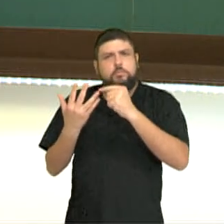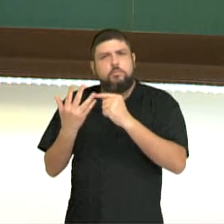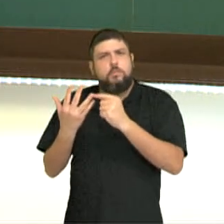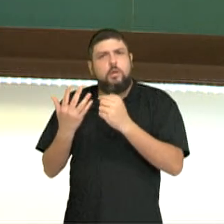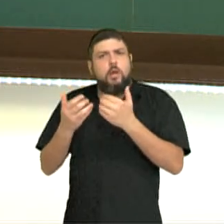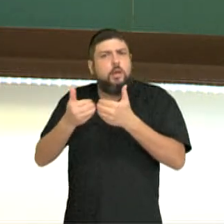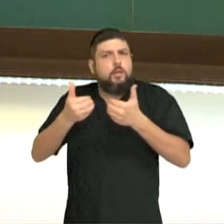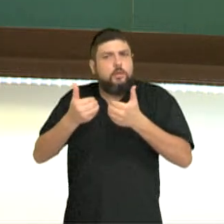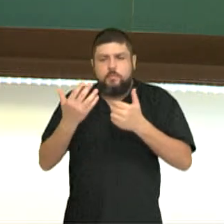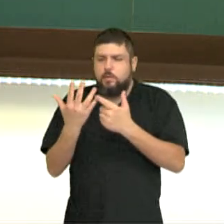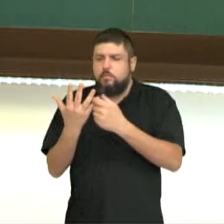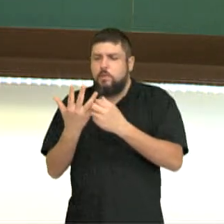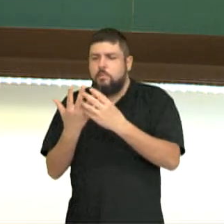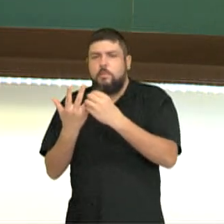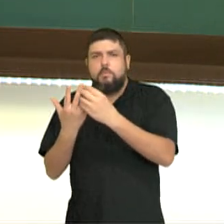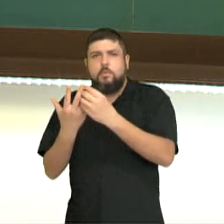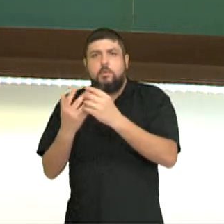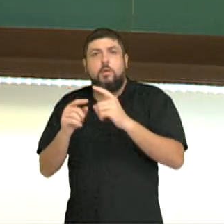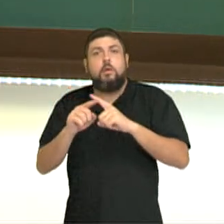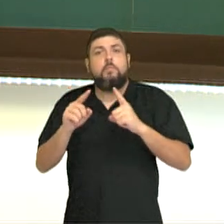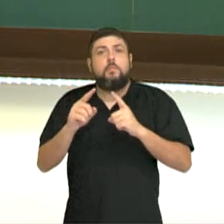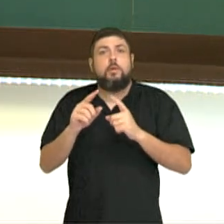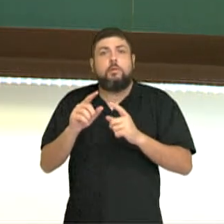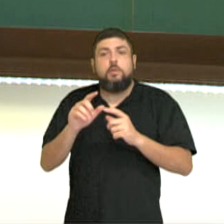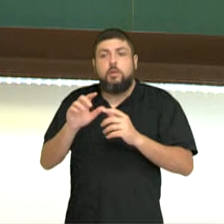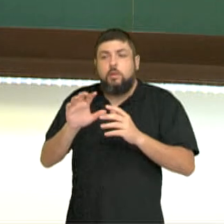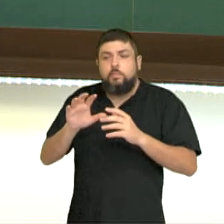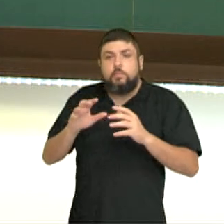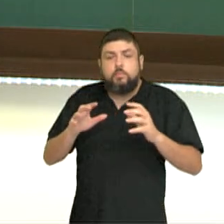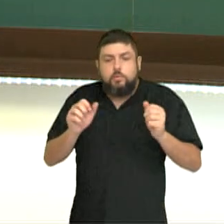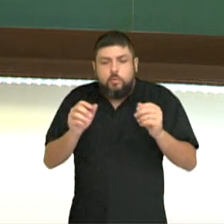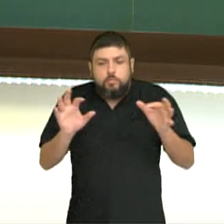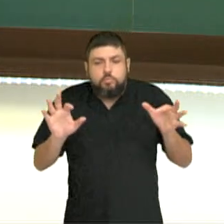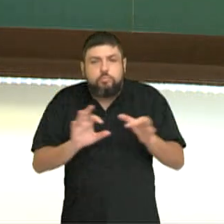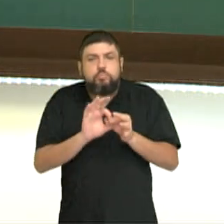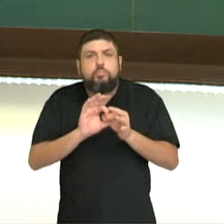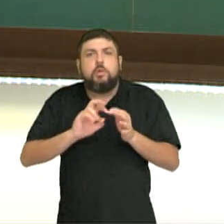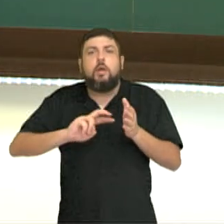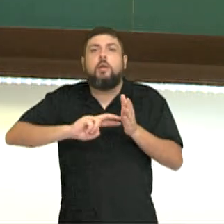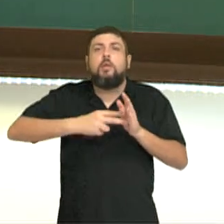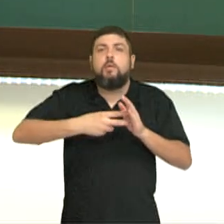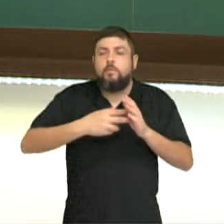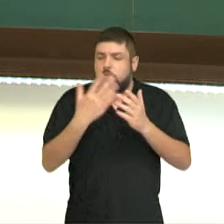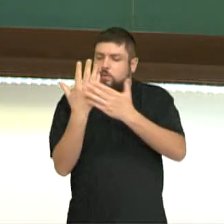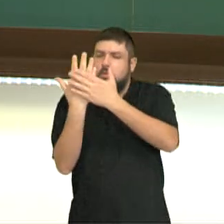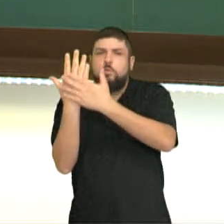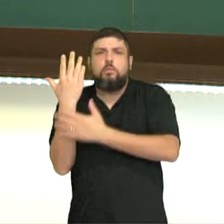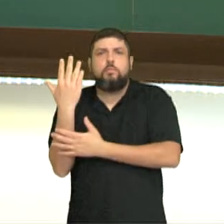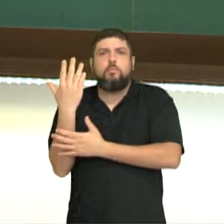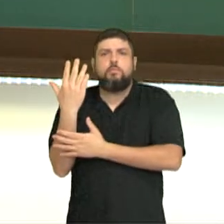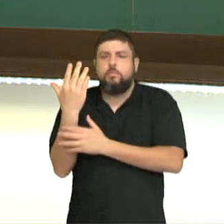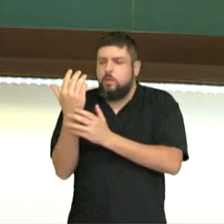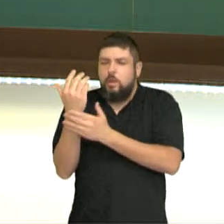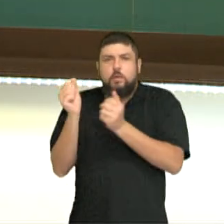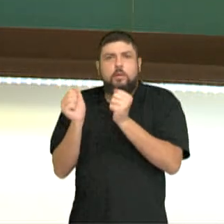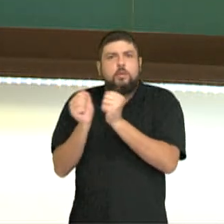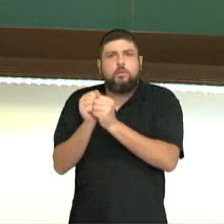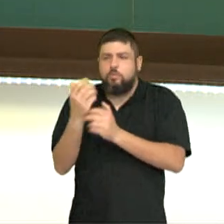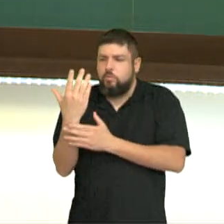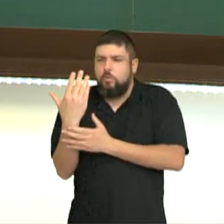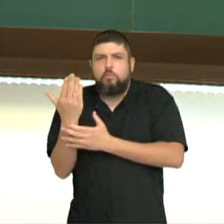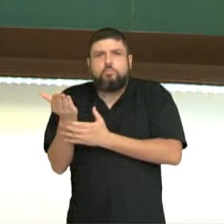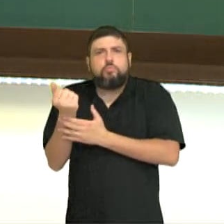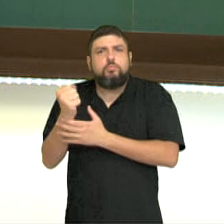ter o movimento, eu tenho que ter o braço junto. Então, se você usar essa referência que eu estou te passando, você vai